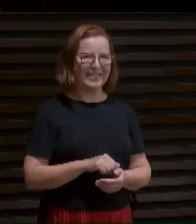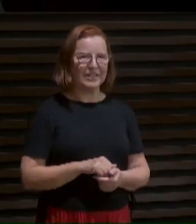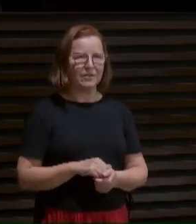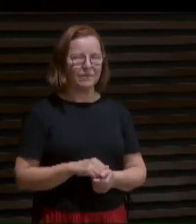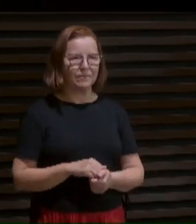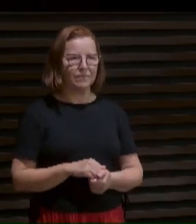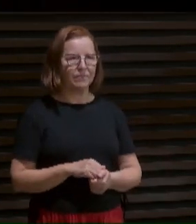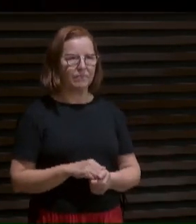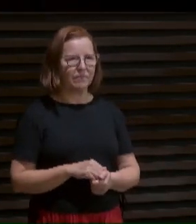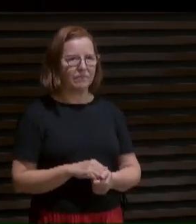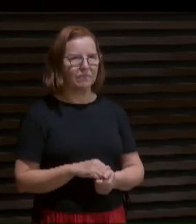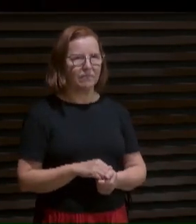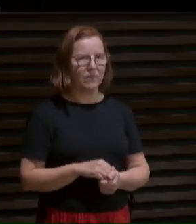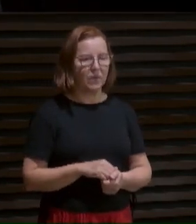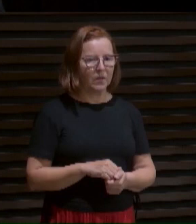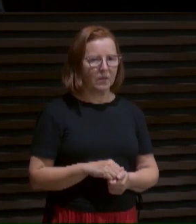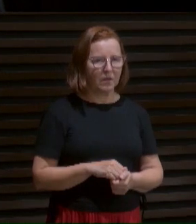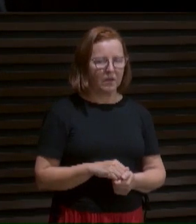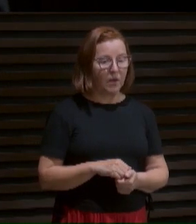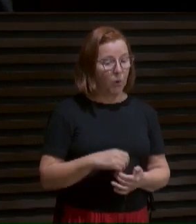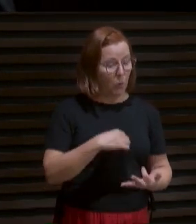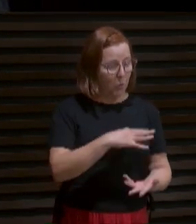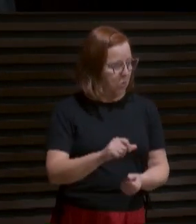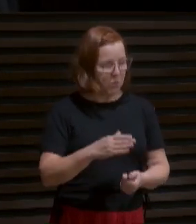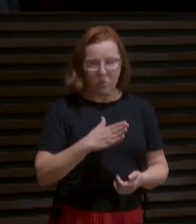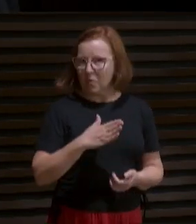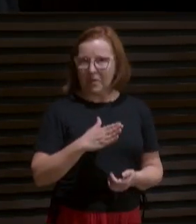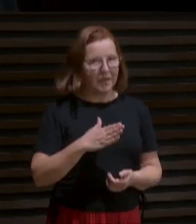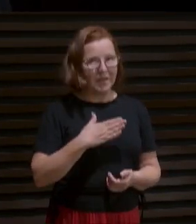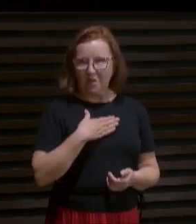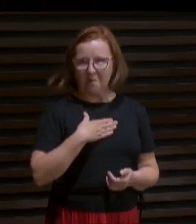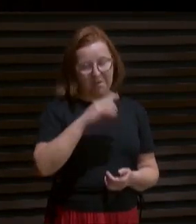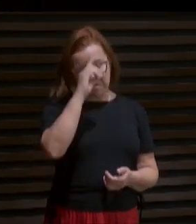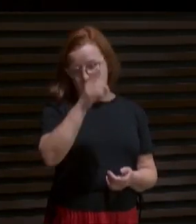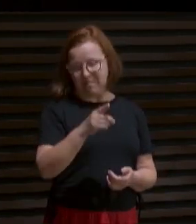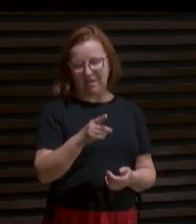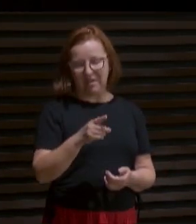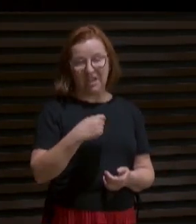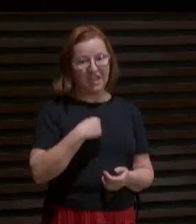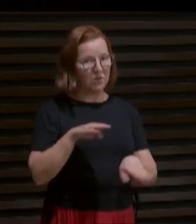Nem o mundo tem domínio sobre mim, nem eu tenho domínio sobre o mundo.